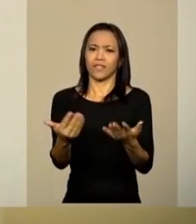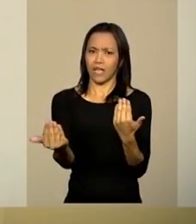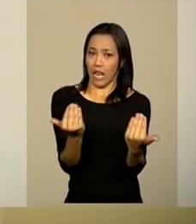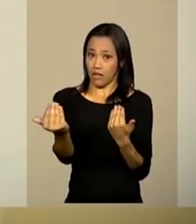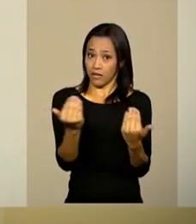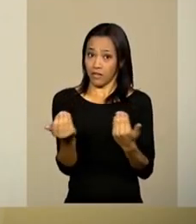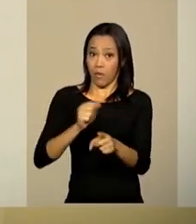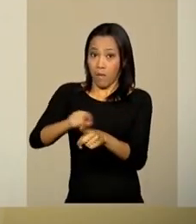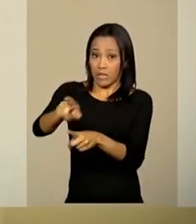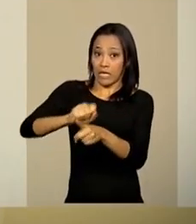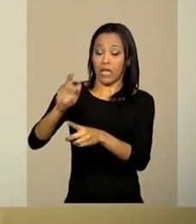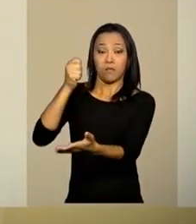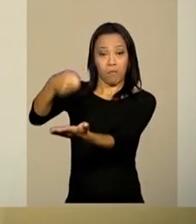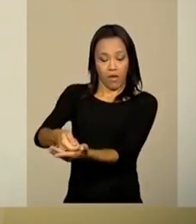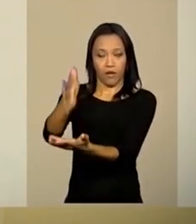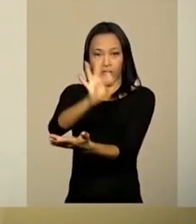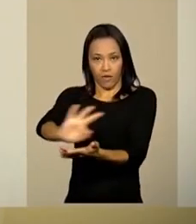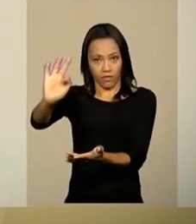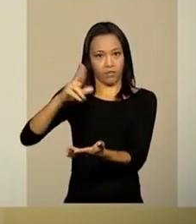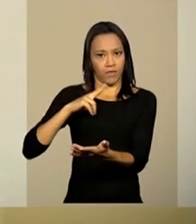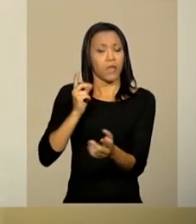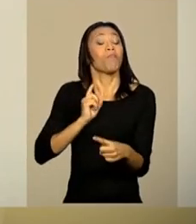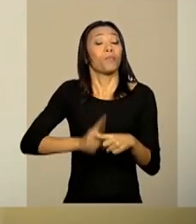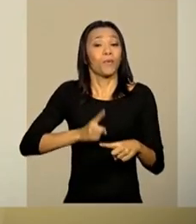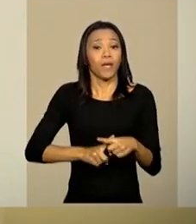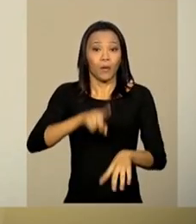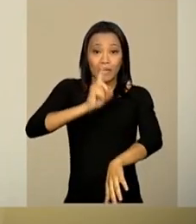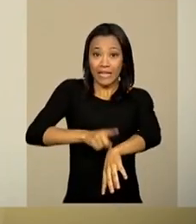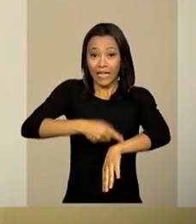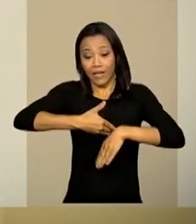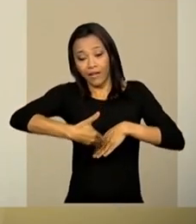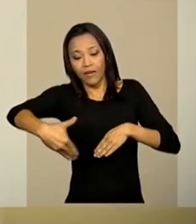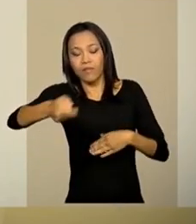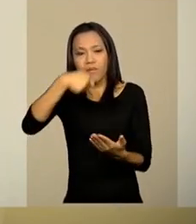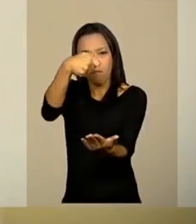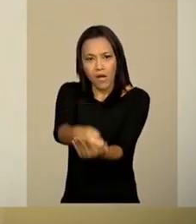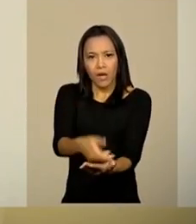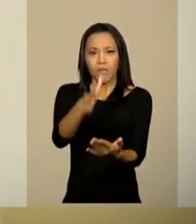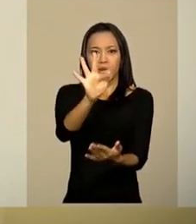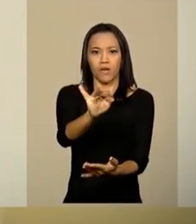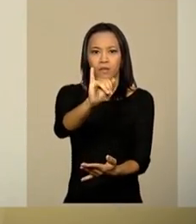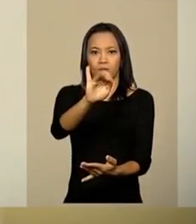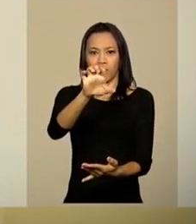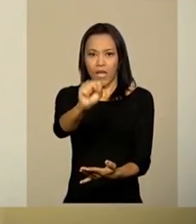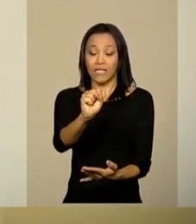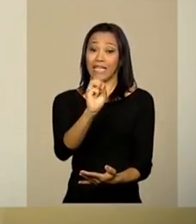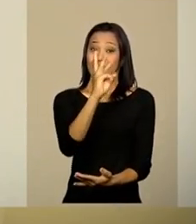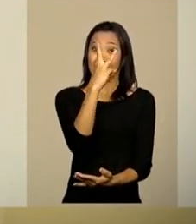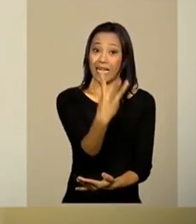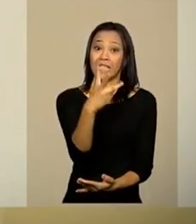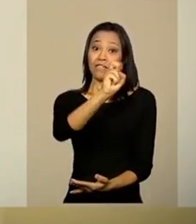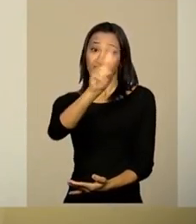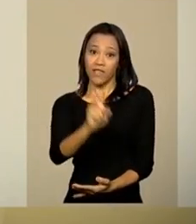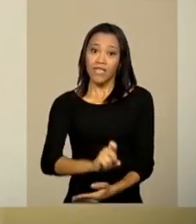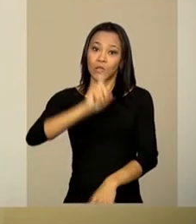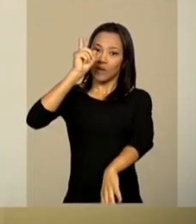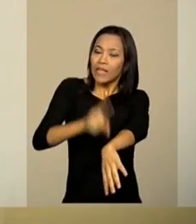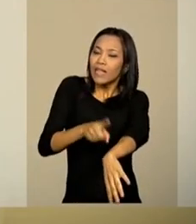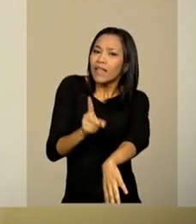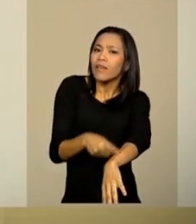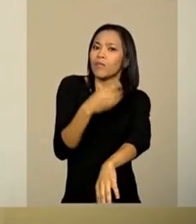da universidade. Sabe por quê, Max? Porque o prazo de pagamento do FIES é de três vezes o tempo do